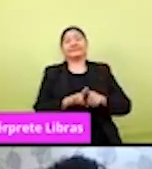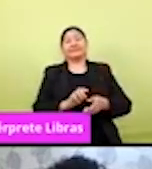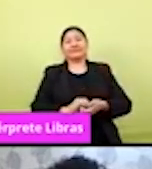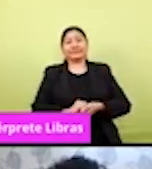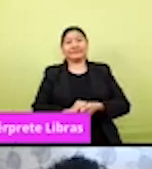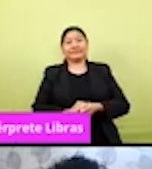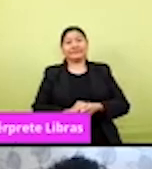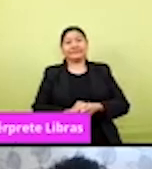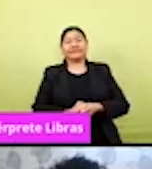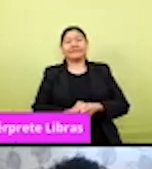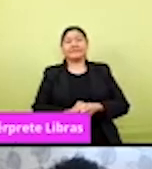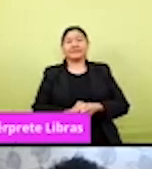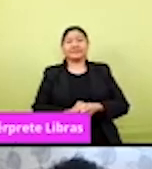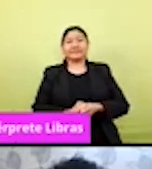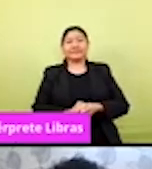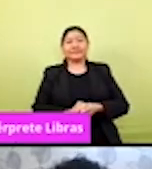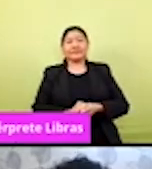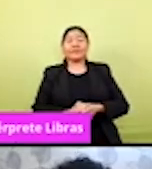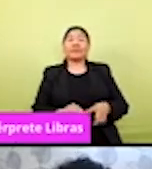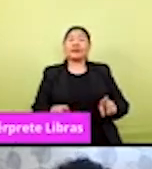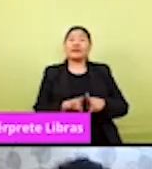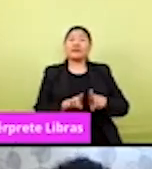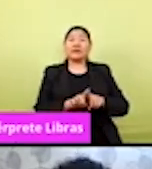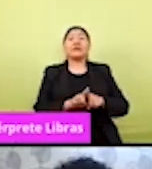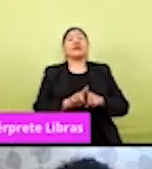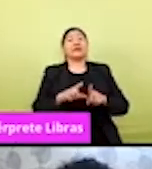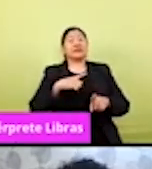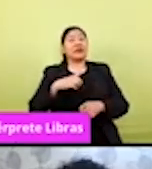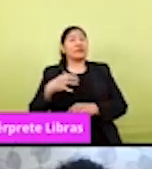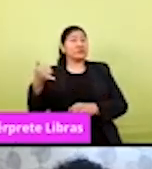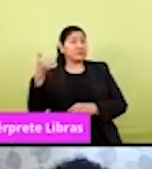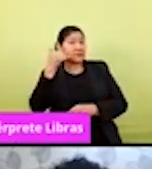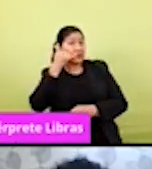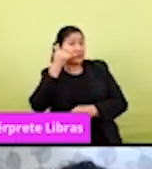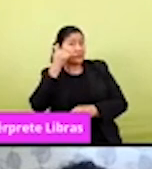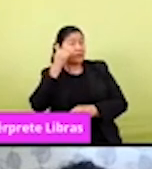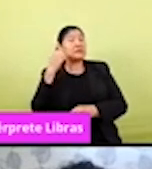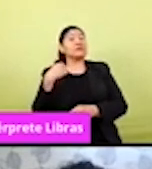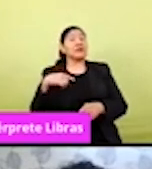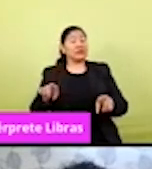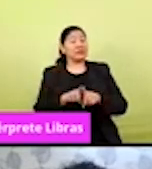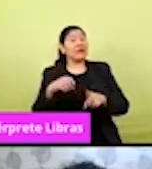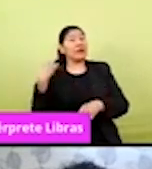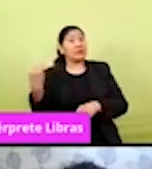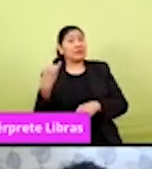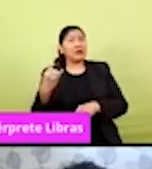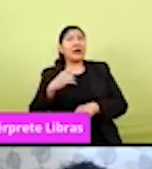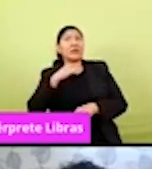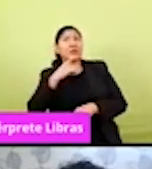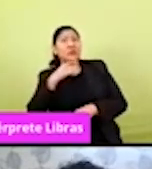passar. Os principais canais de denúncia, né, dúvidas, entre em contato com a Casa da